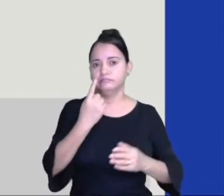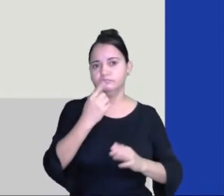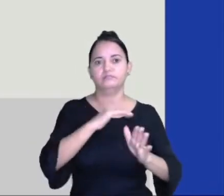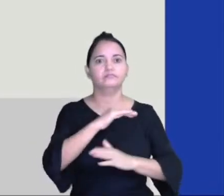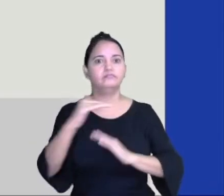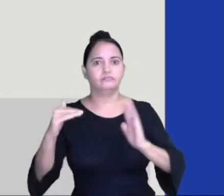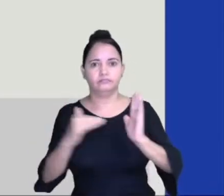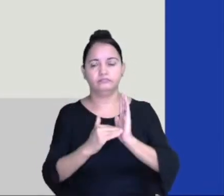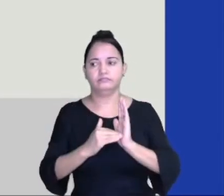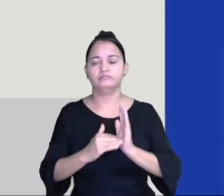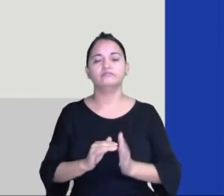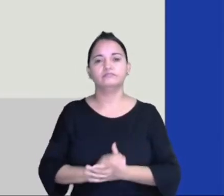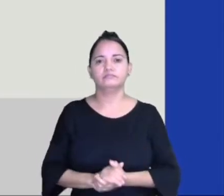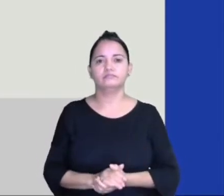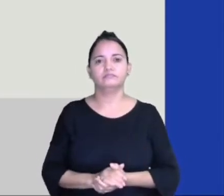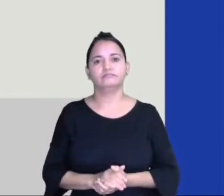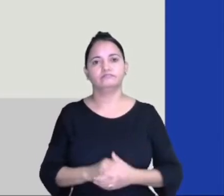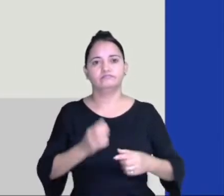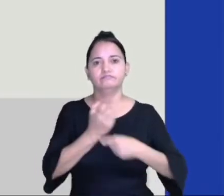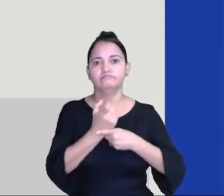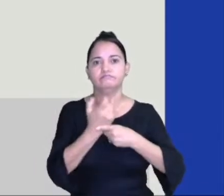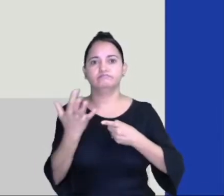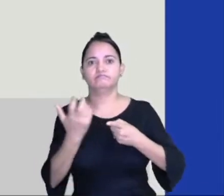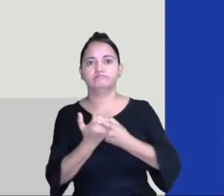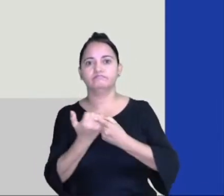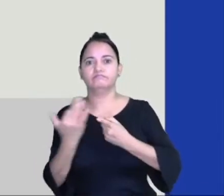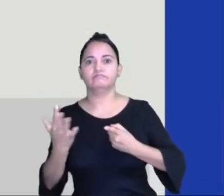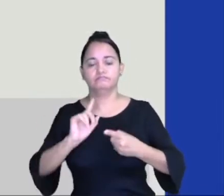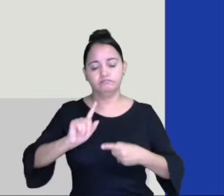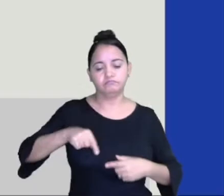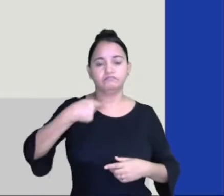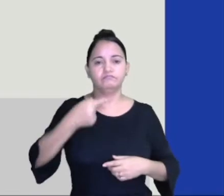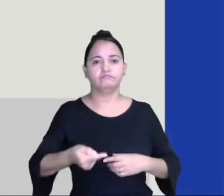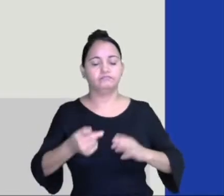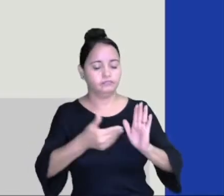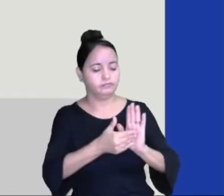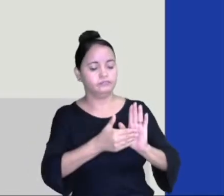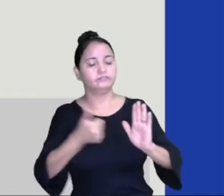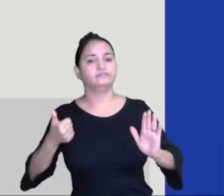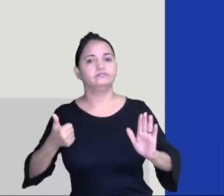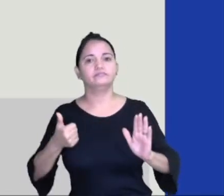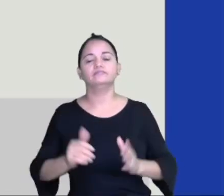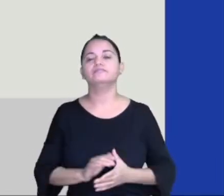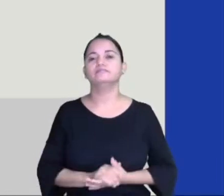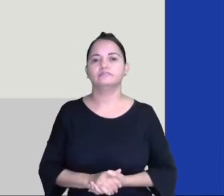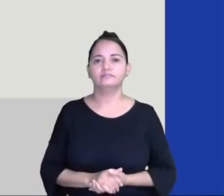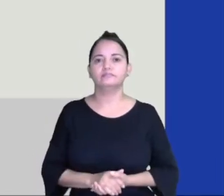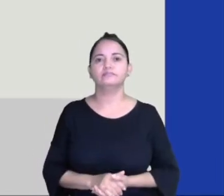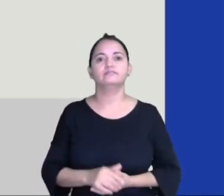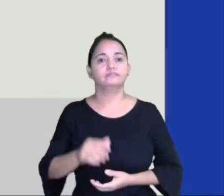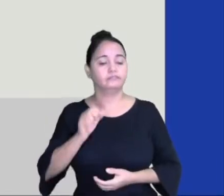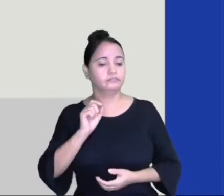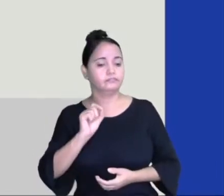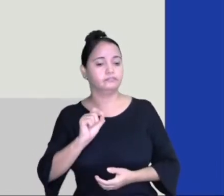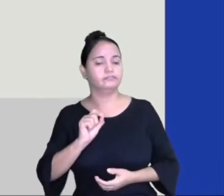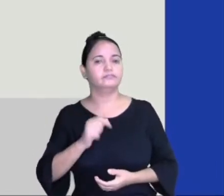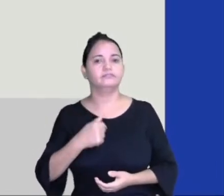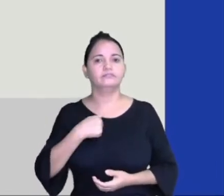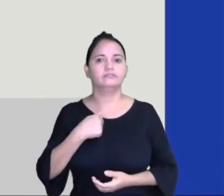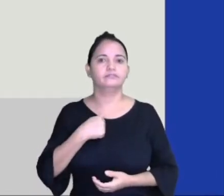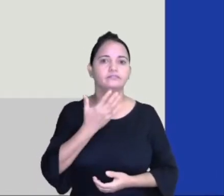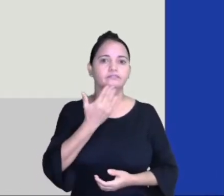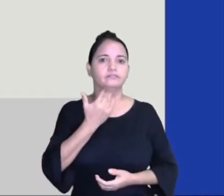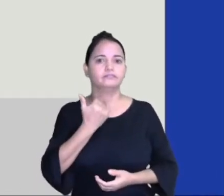inteiro, de eu fracionar e tirar a quantidade de um inteiro que eu consumi ou que